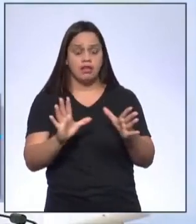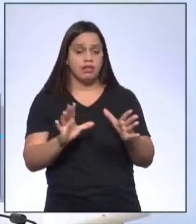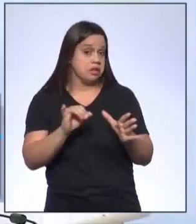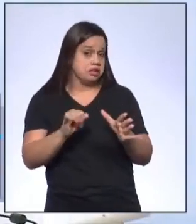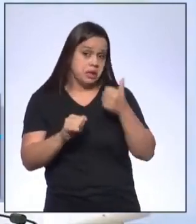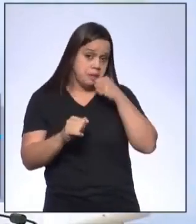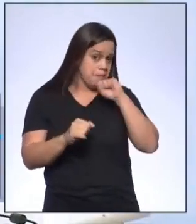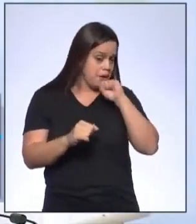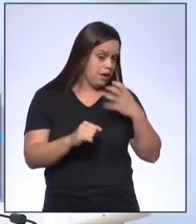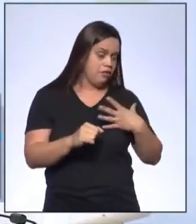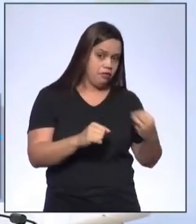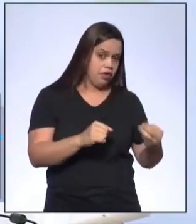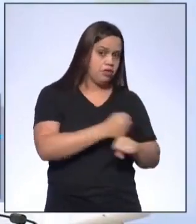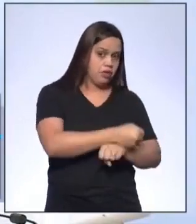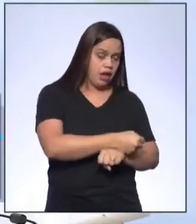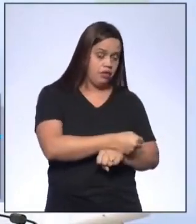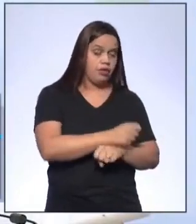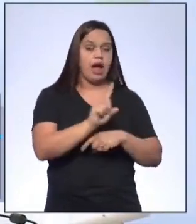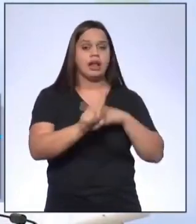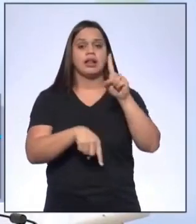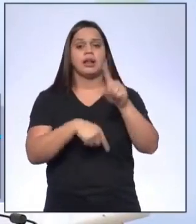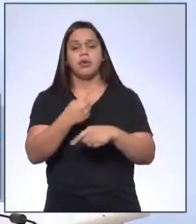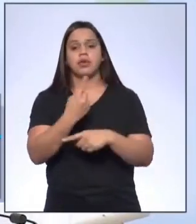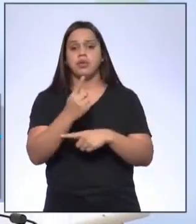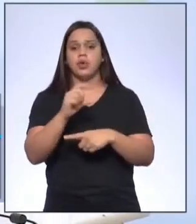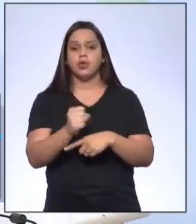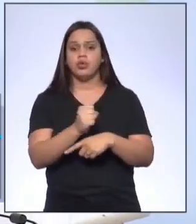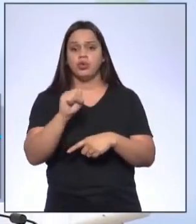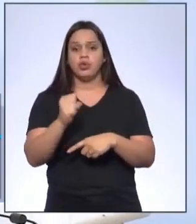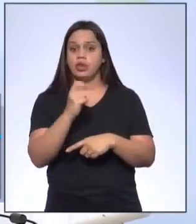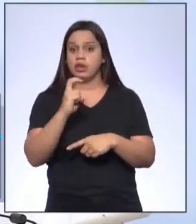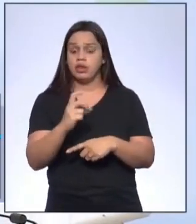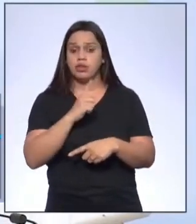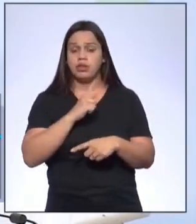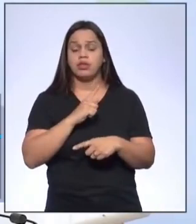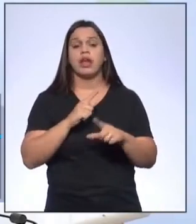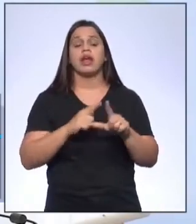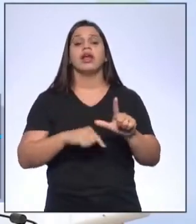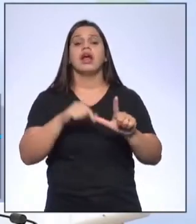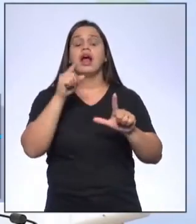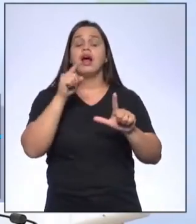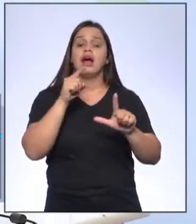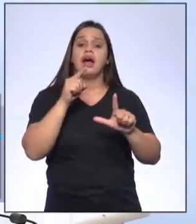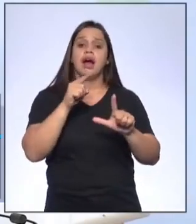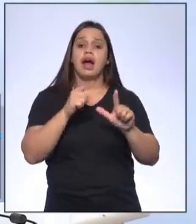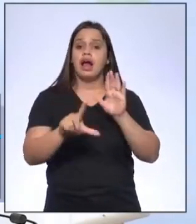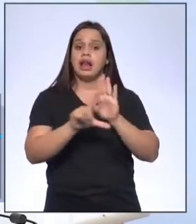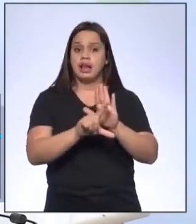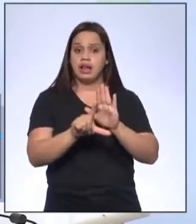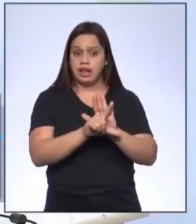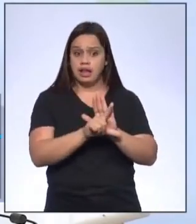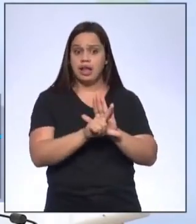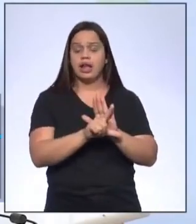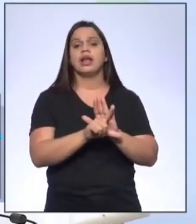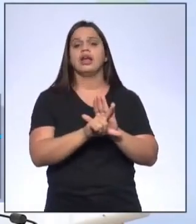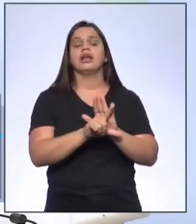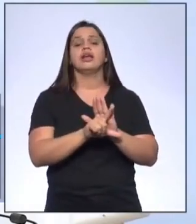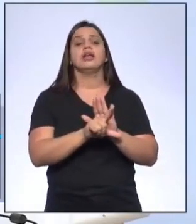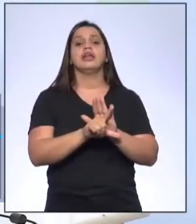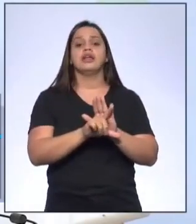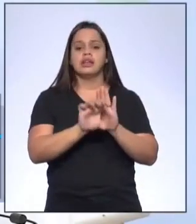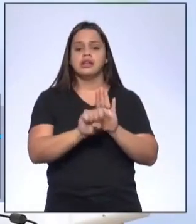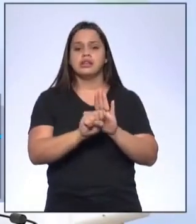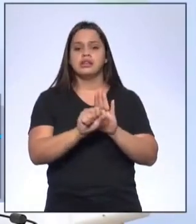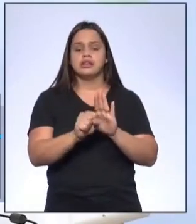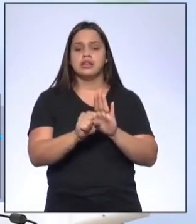de escravos na época. Em 1885, nós temos a Lei do Sexagenário, né, conhecida também como Lei Saraiva e